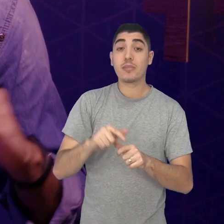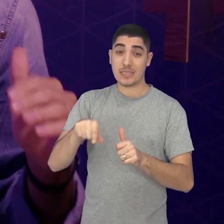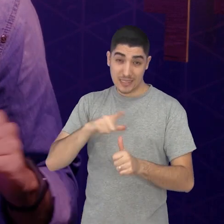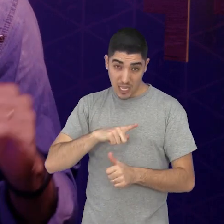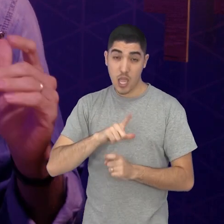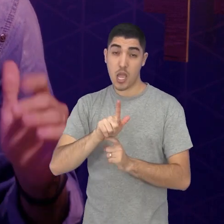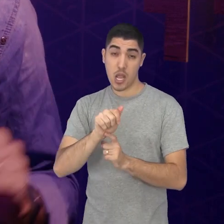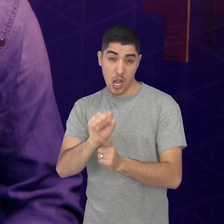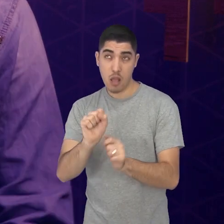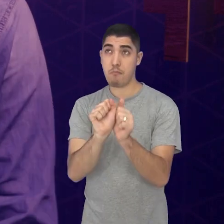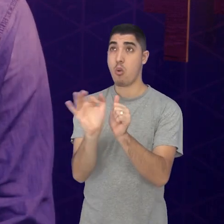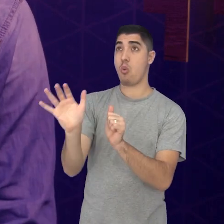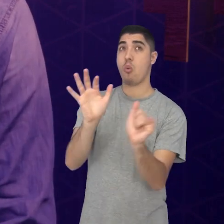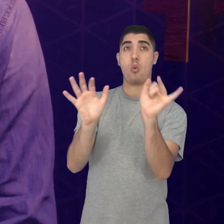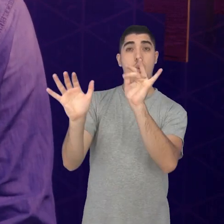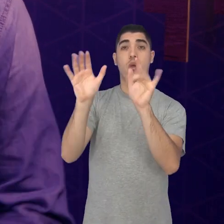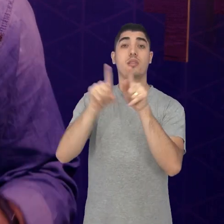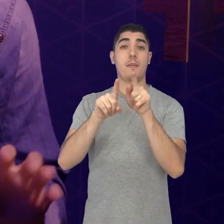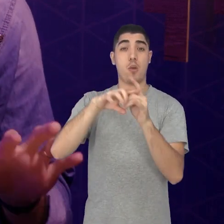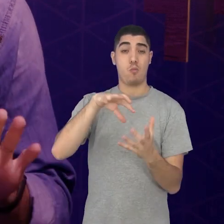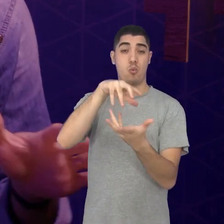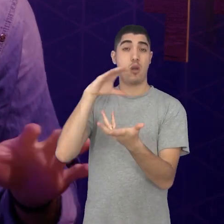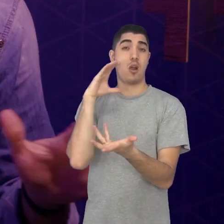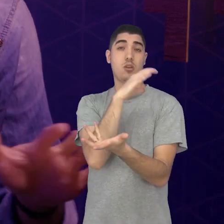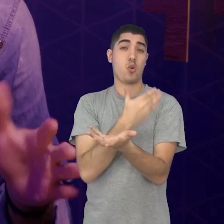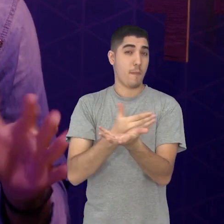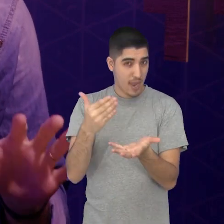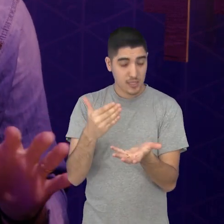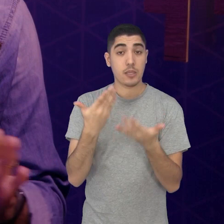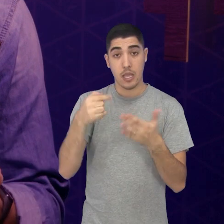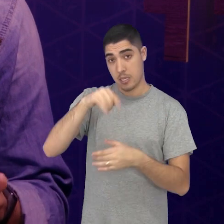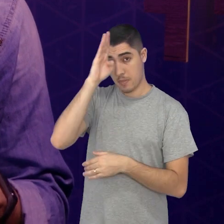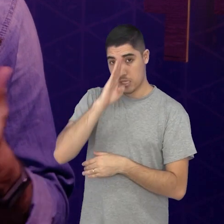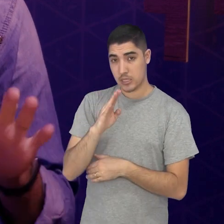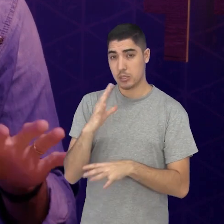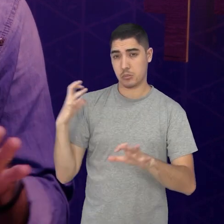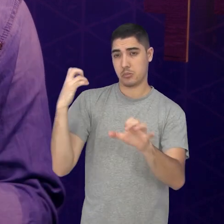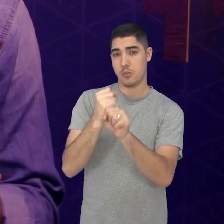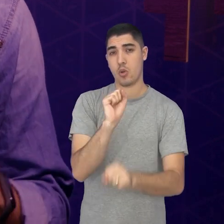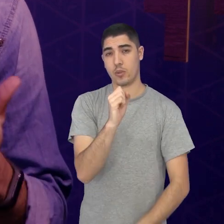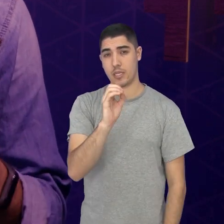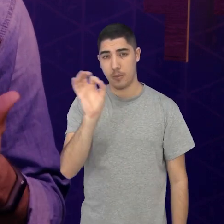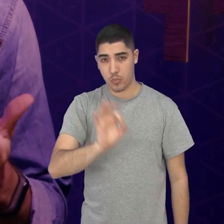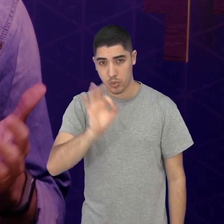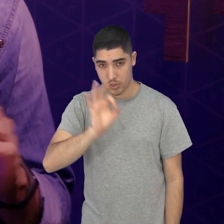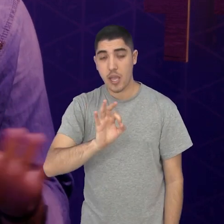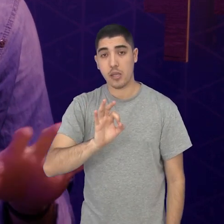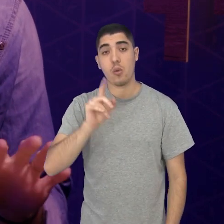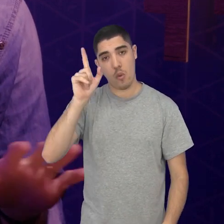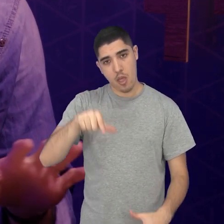Geram gases e tal, aumenta o efeito estufa. O Brasil, 80%, cerca de 80% da